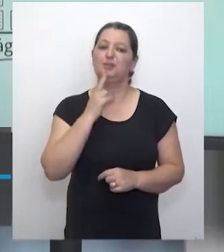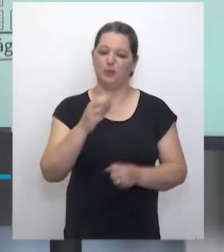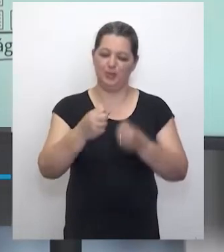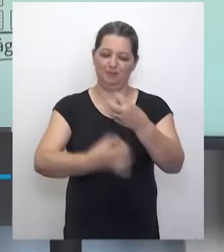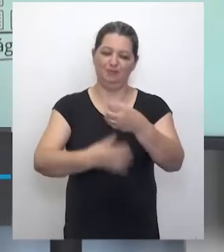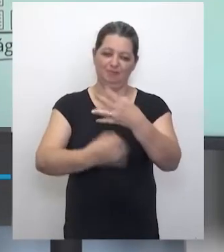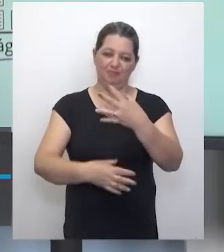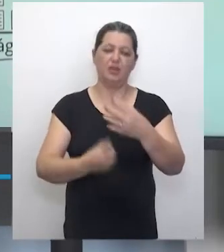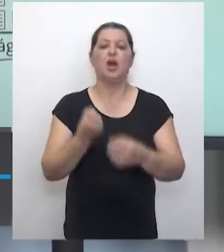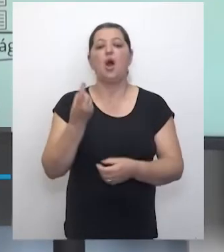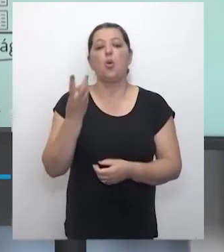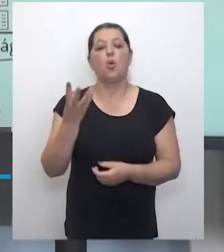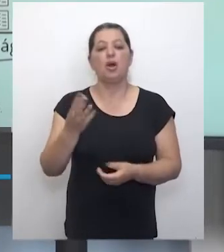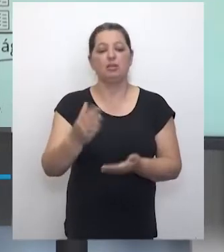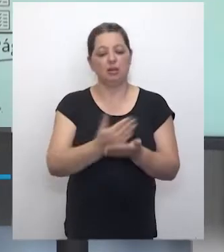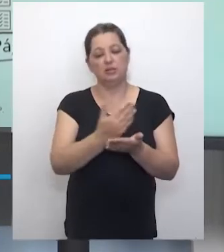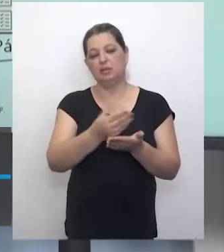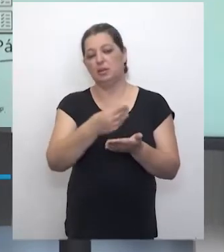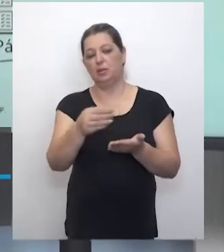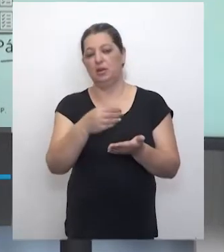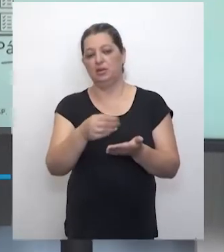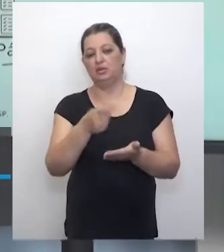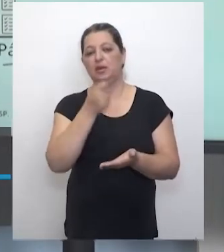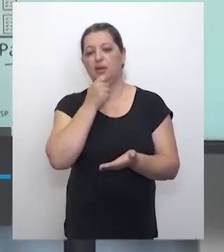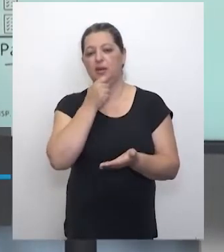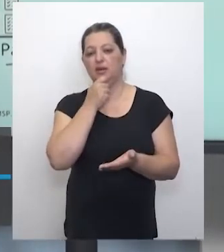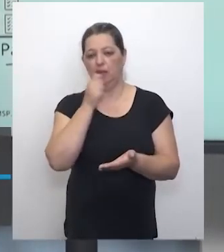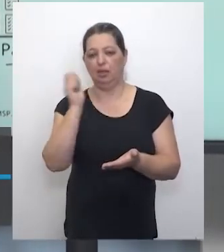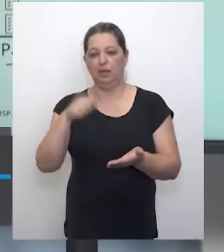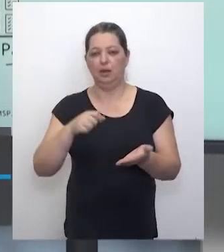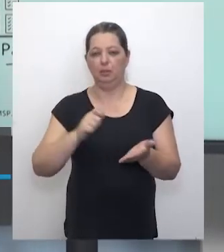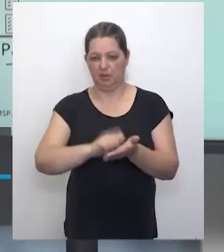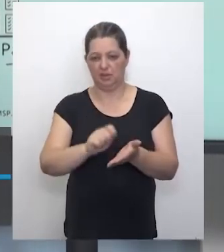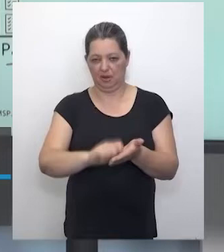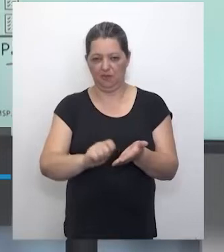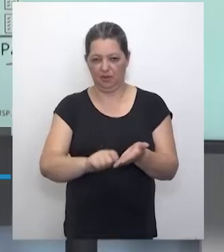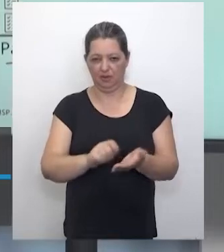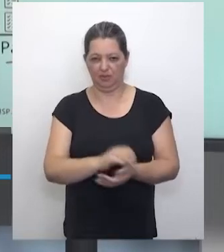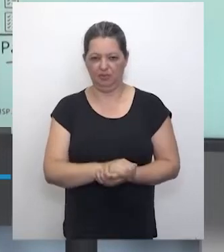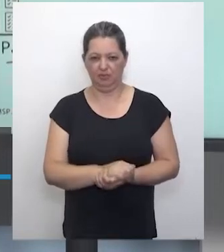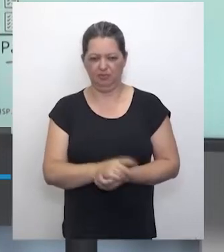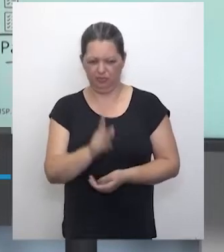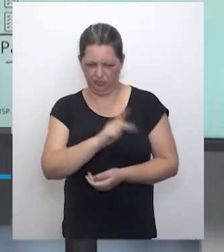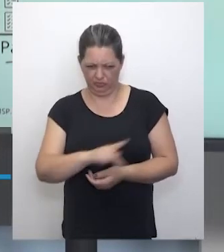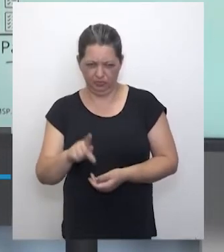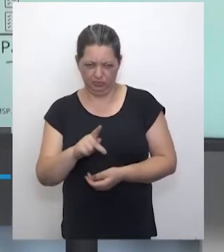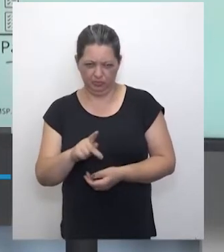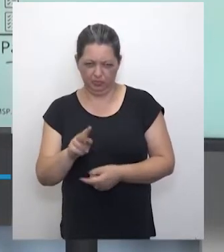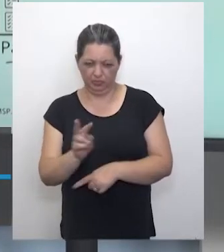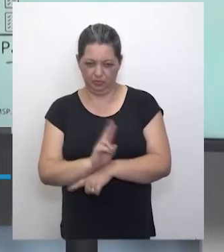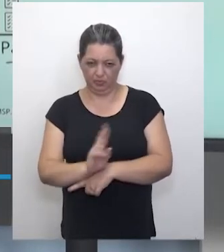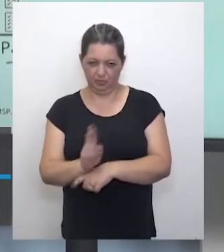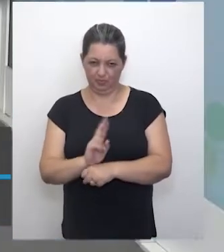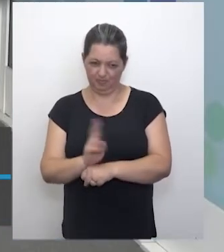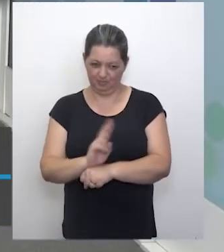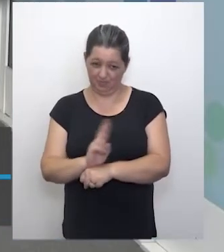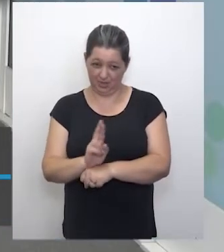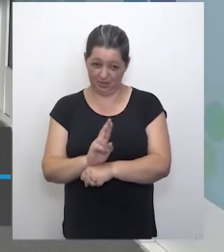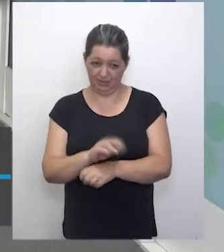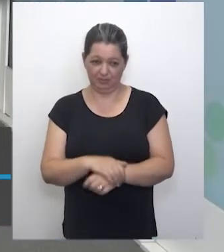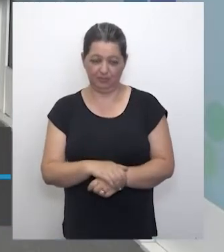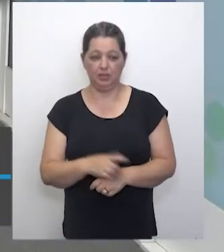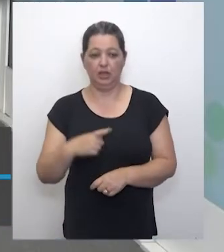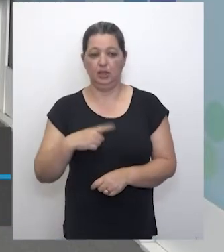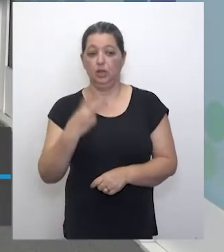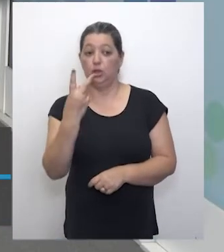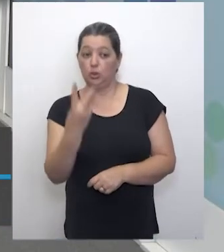chat quantas páginas a Ana ainda vai poder escrever, certo? Professora Roberta. Olha, professora Inês, eles terão aí 2